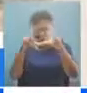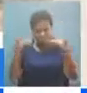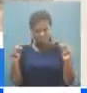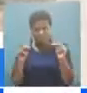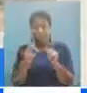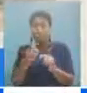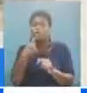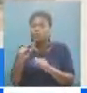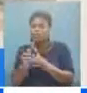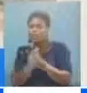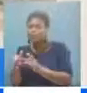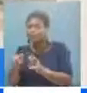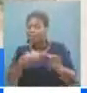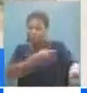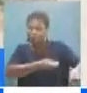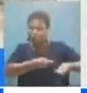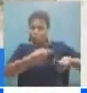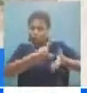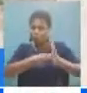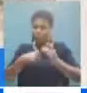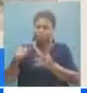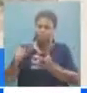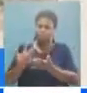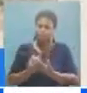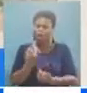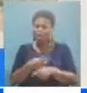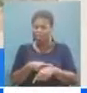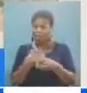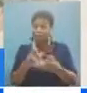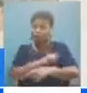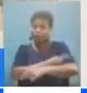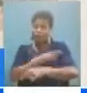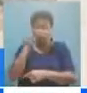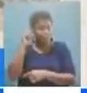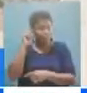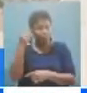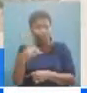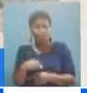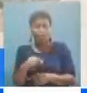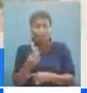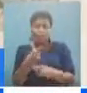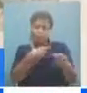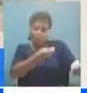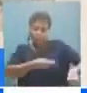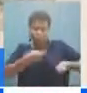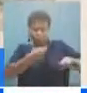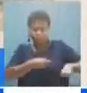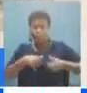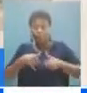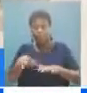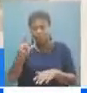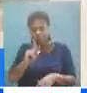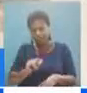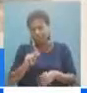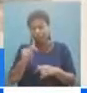para a reutilização da agricultura. É um projeto que vem de há algum tempo, mas agora vamos ter um reforço muito importante para a agricultura, mas também importante